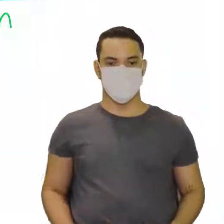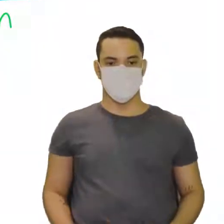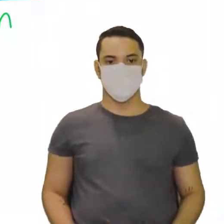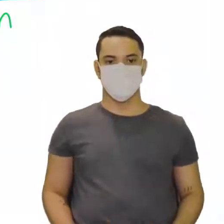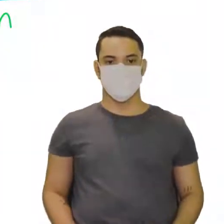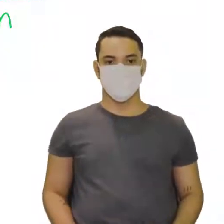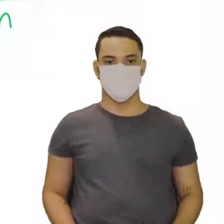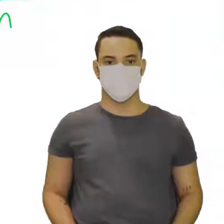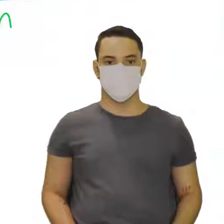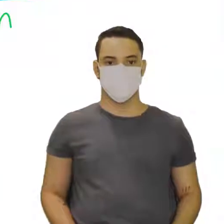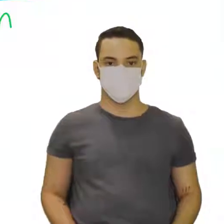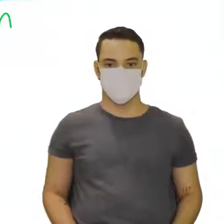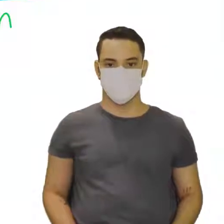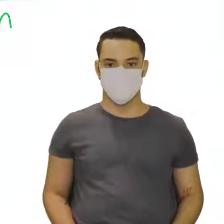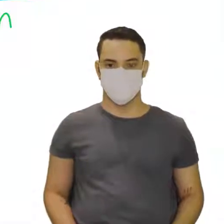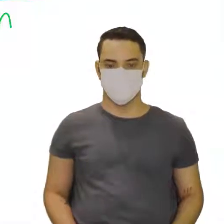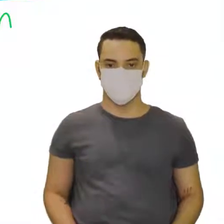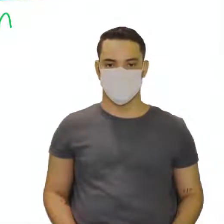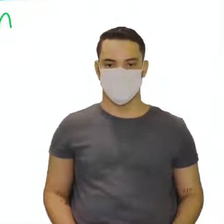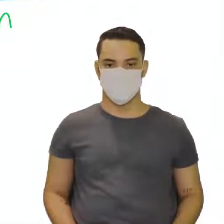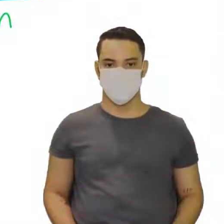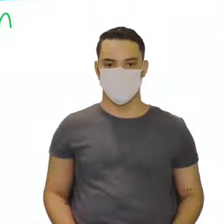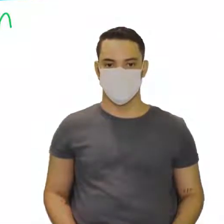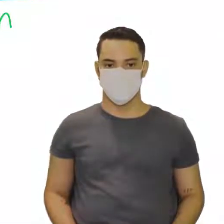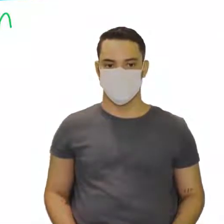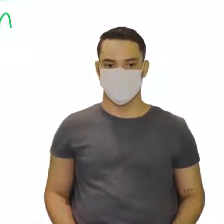quem é quem. Deixa eu só apagar aqui.